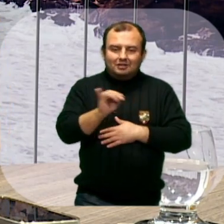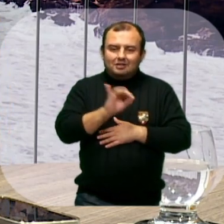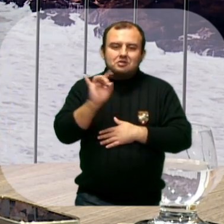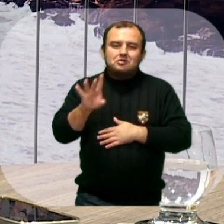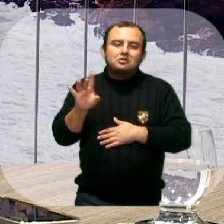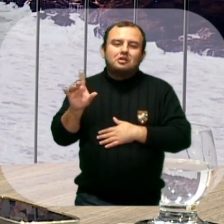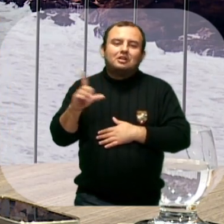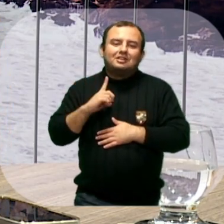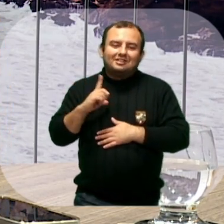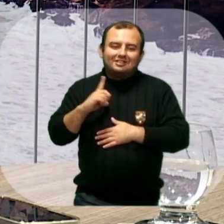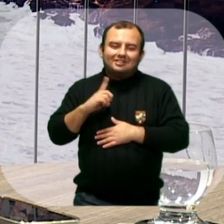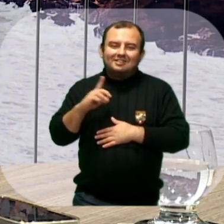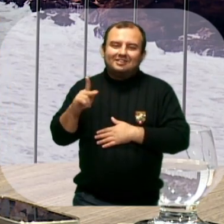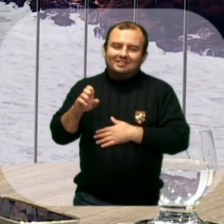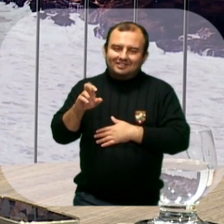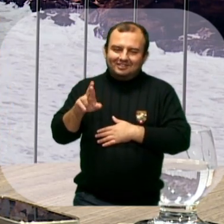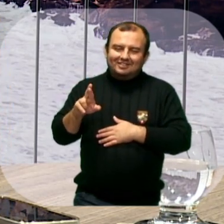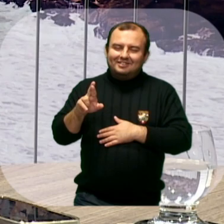só lá que tem Peixeiro.